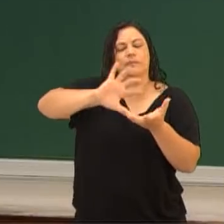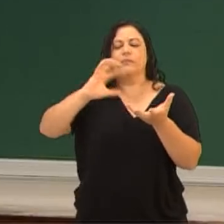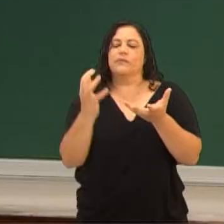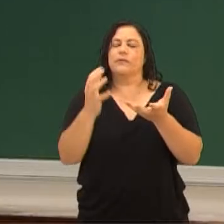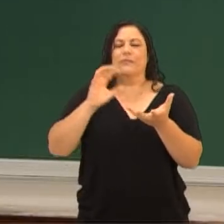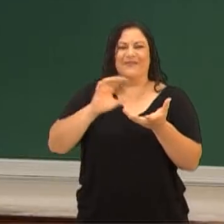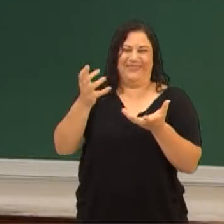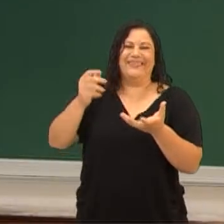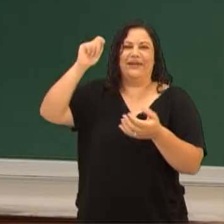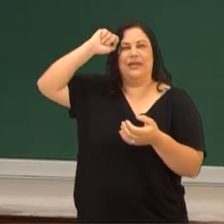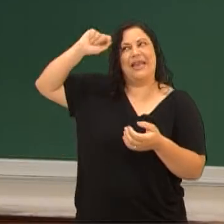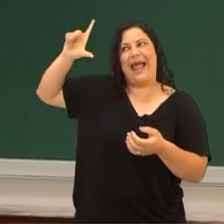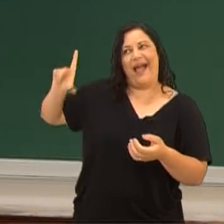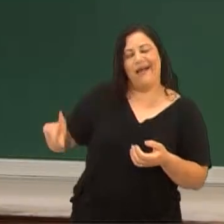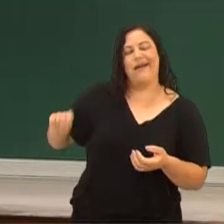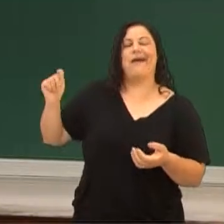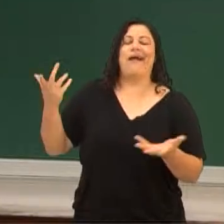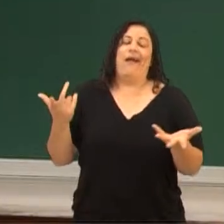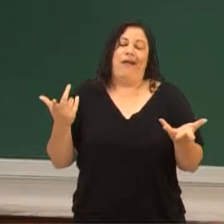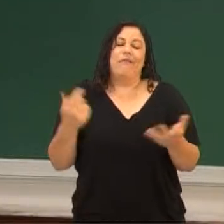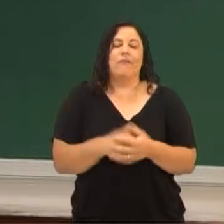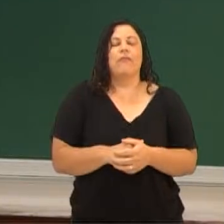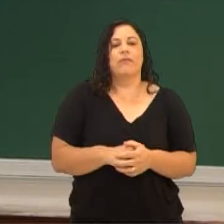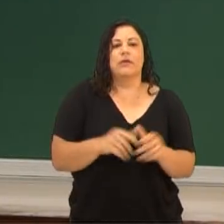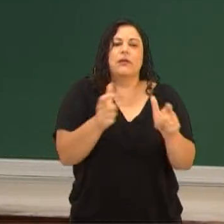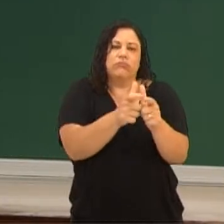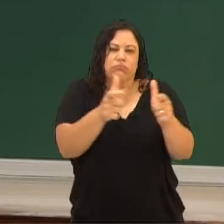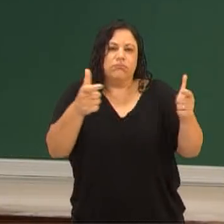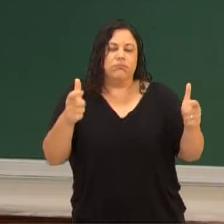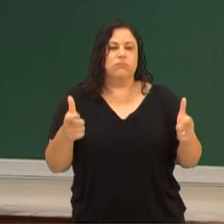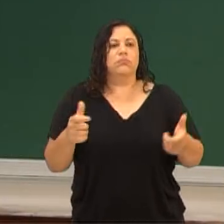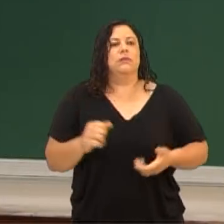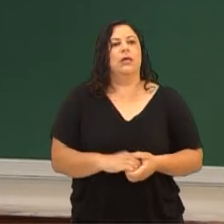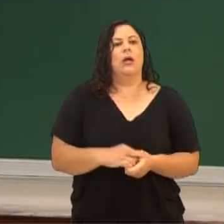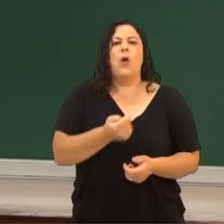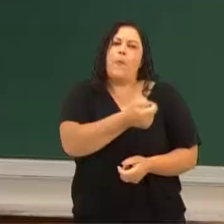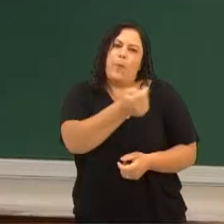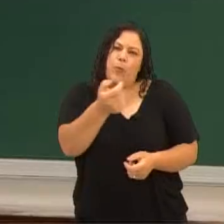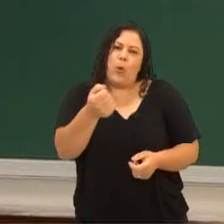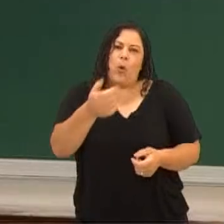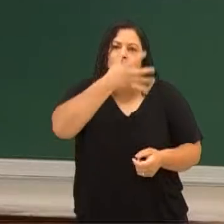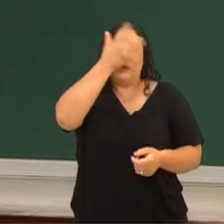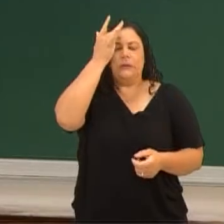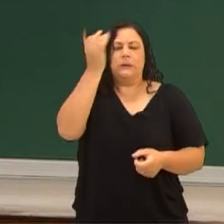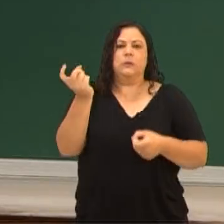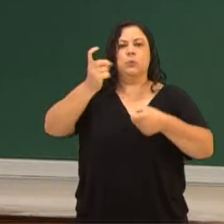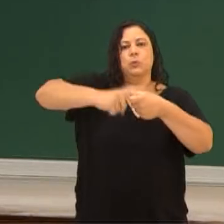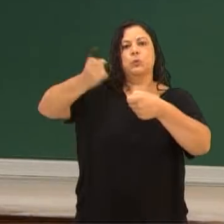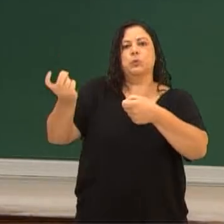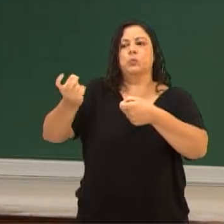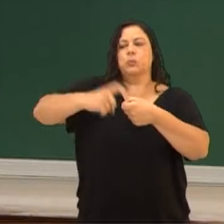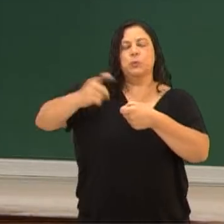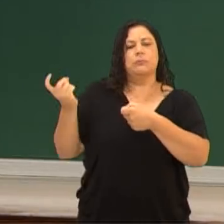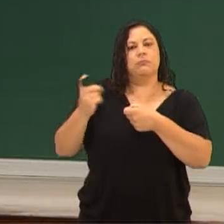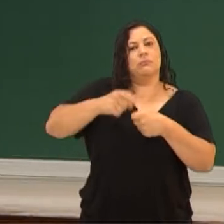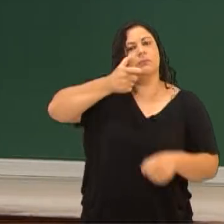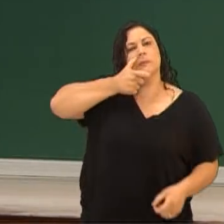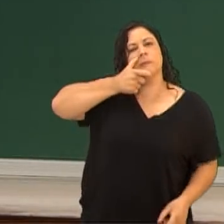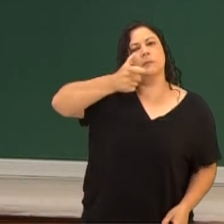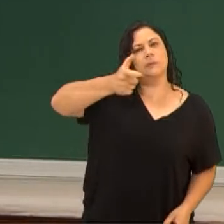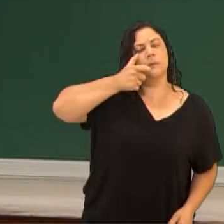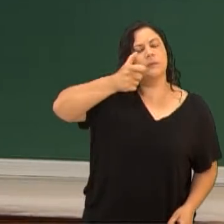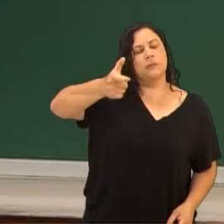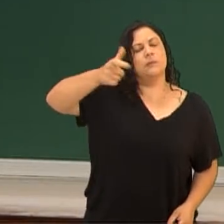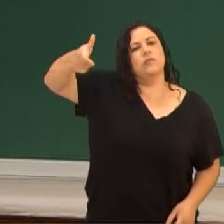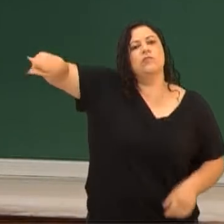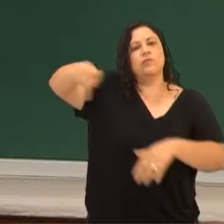na mão de poucos produtores, né. E esse interesse internacional, ele importa